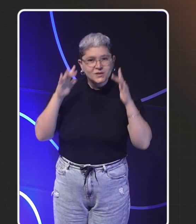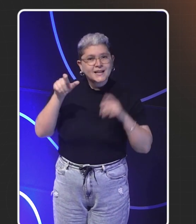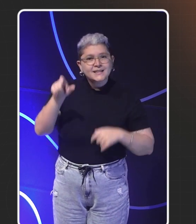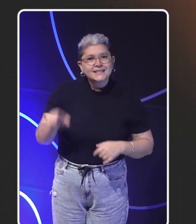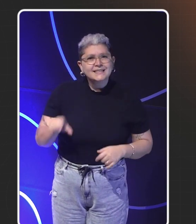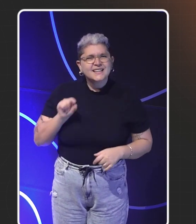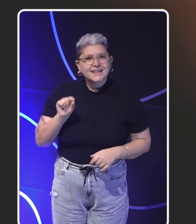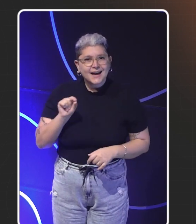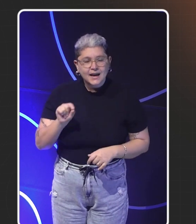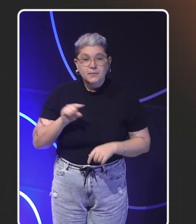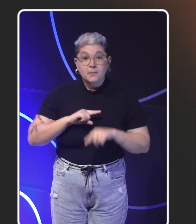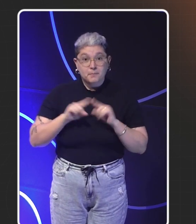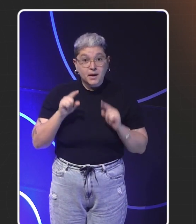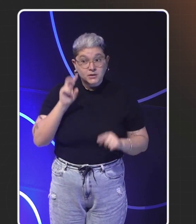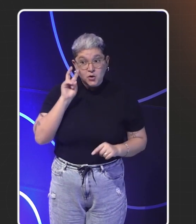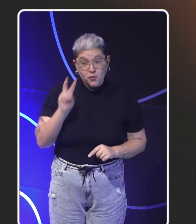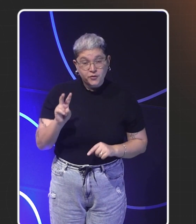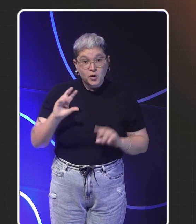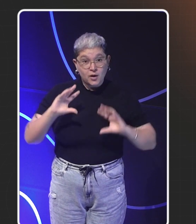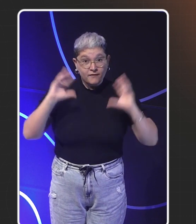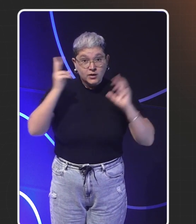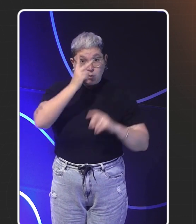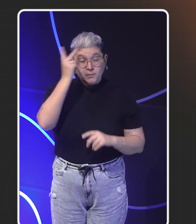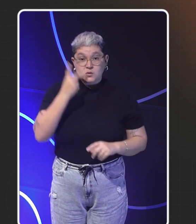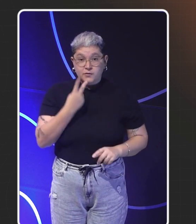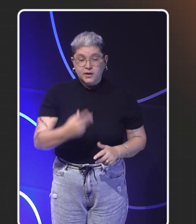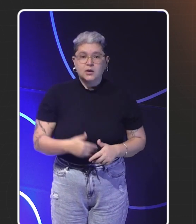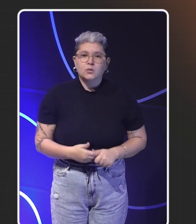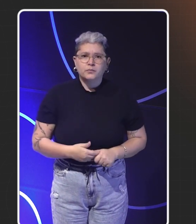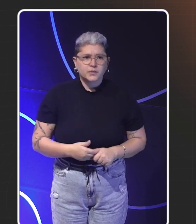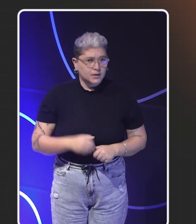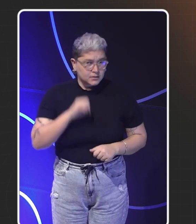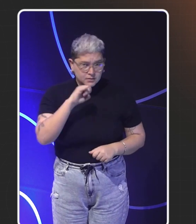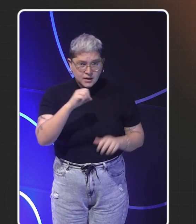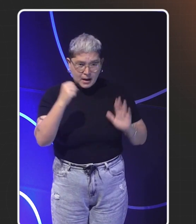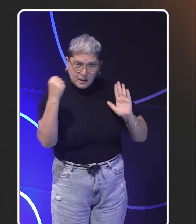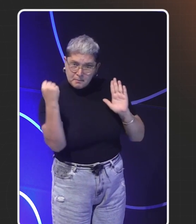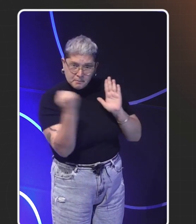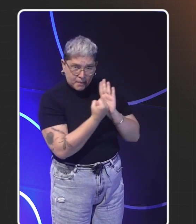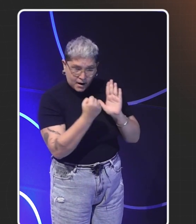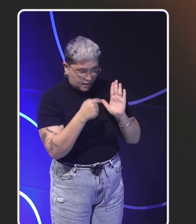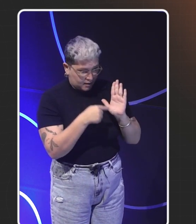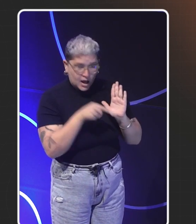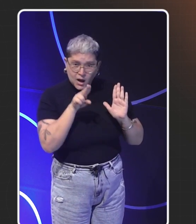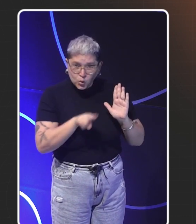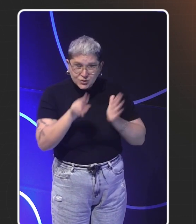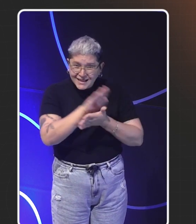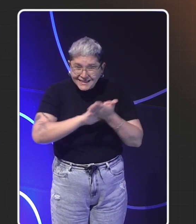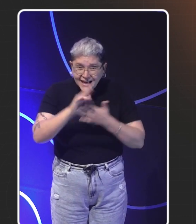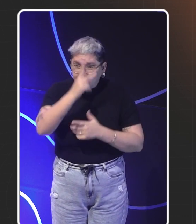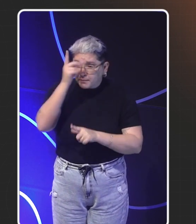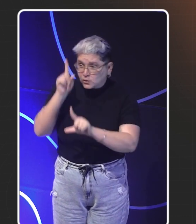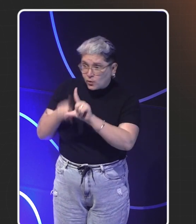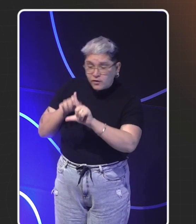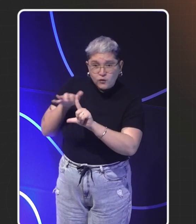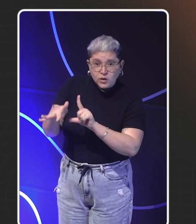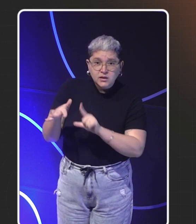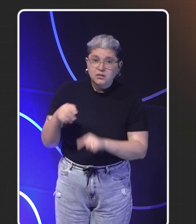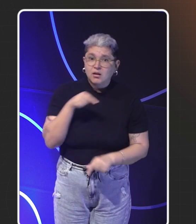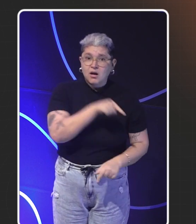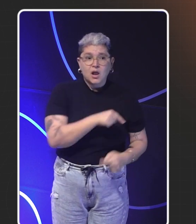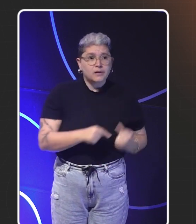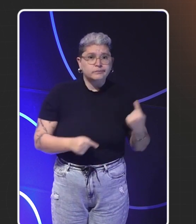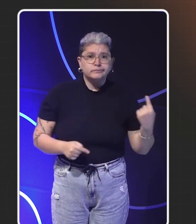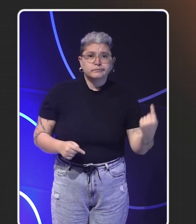eu vi num evento uma pessoa falar que a marca que não usa influenciador está falando sozinha, hoje em dia. É porque cada vez mais